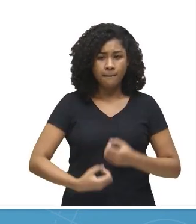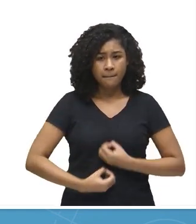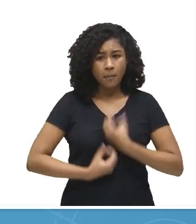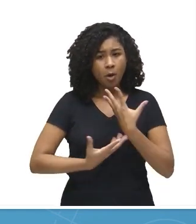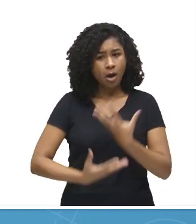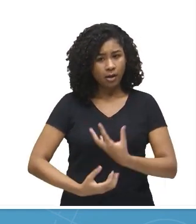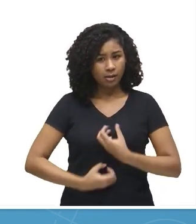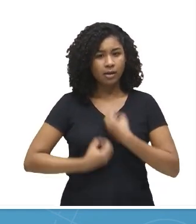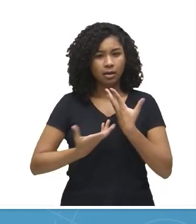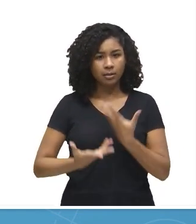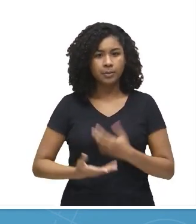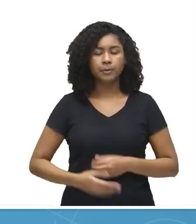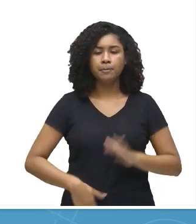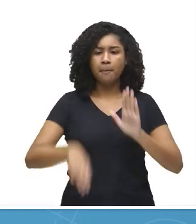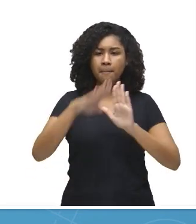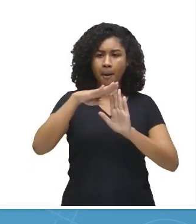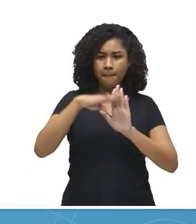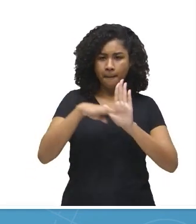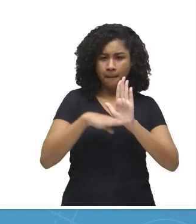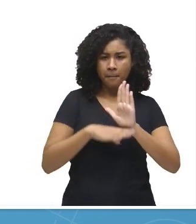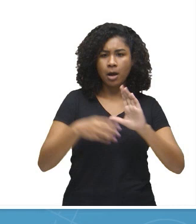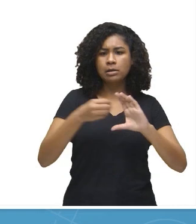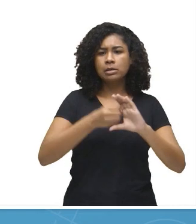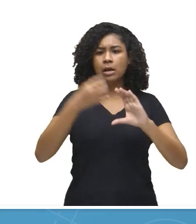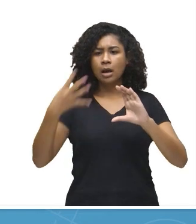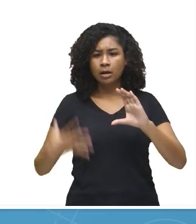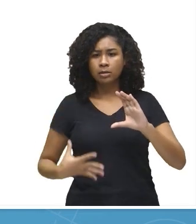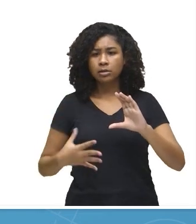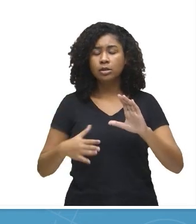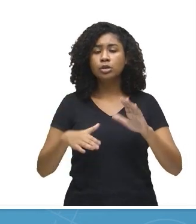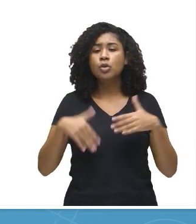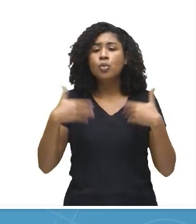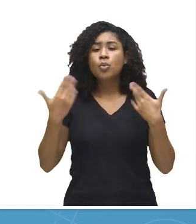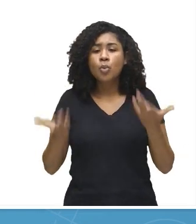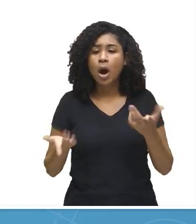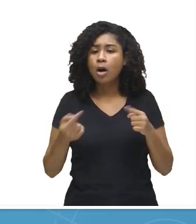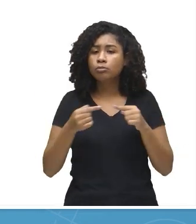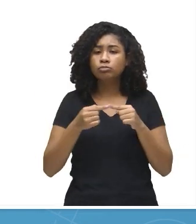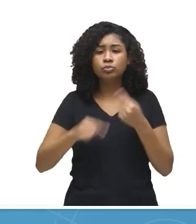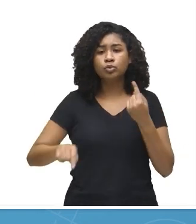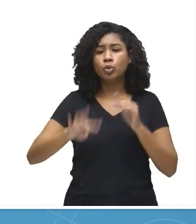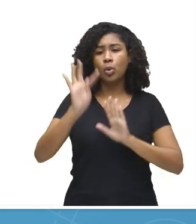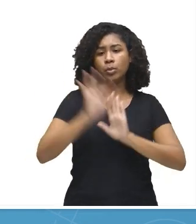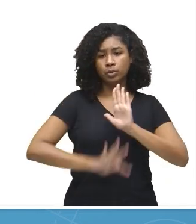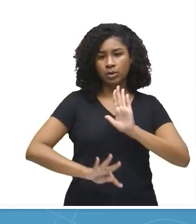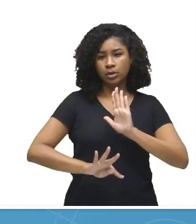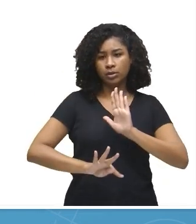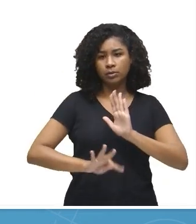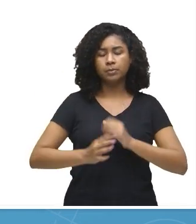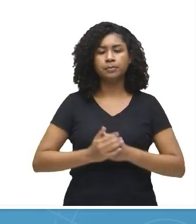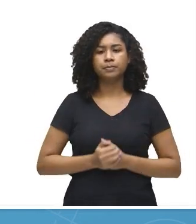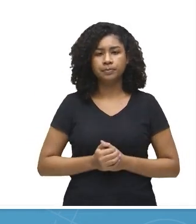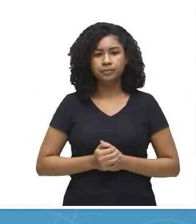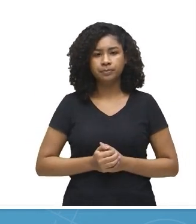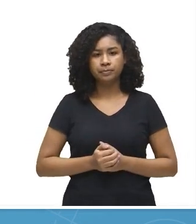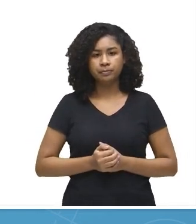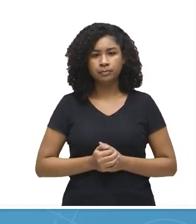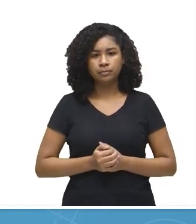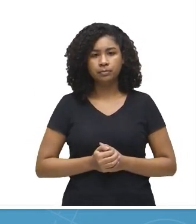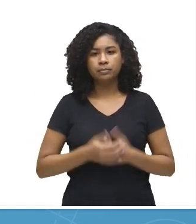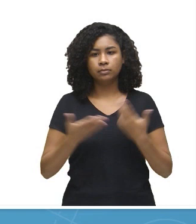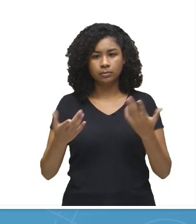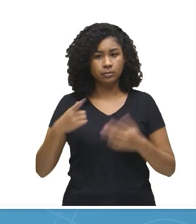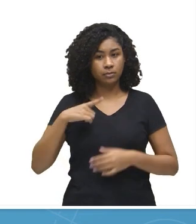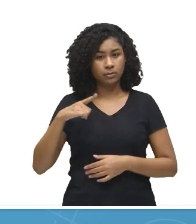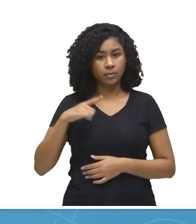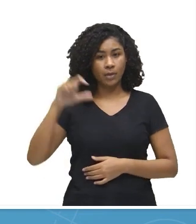características a seguir, qual delas não se aplica ao texto lido? Então, vocês veem aí, ó, nós temos